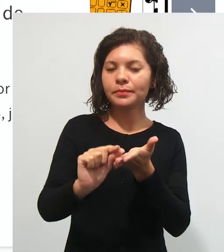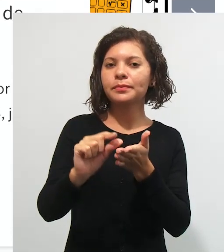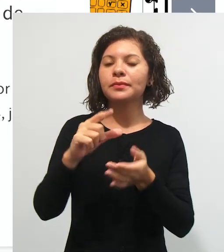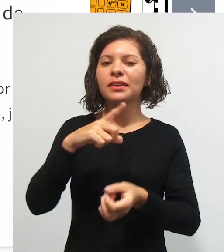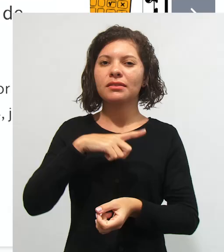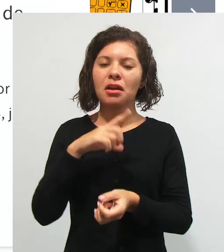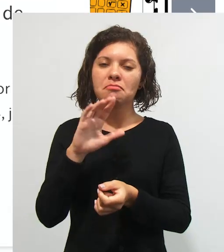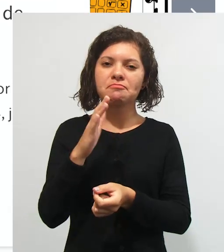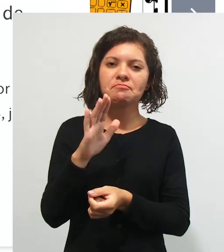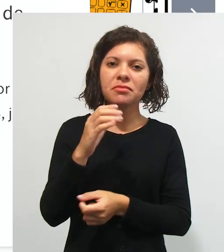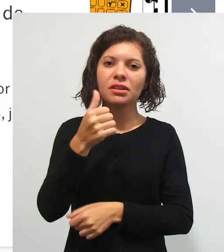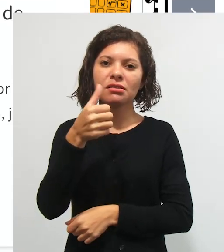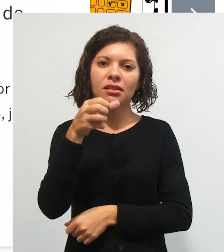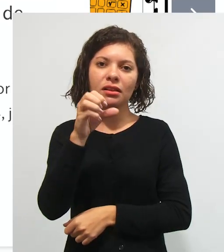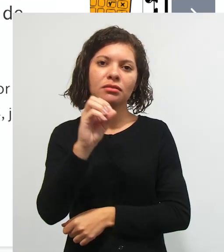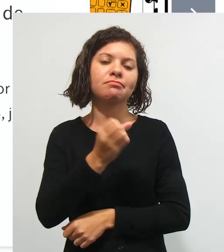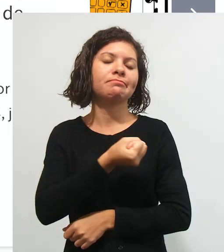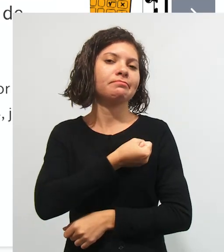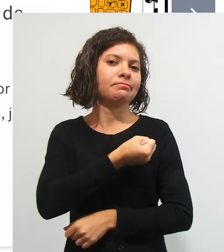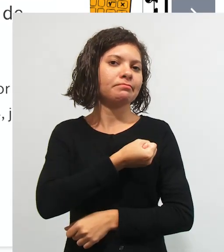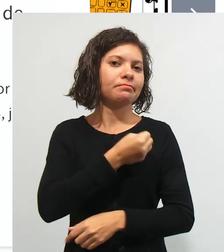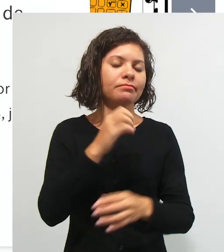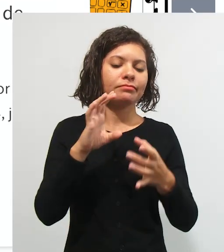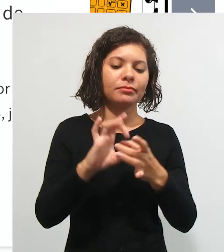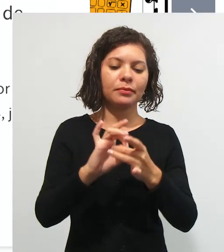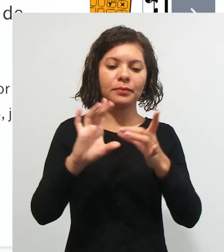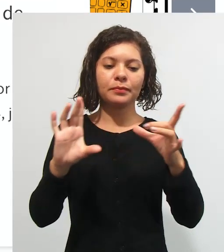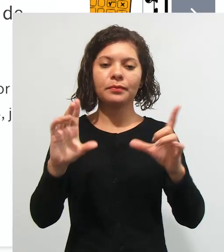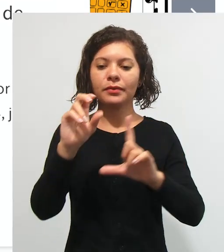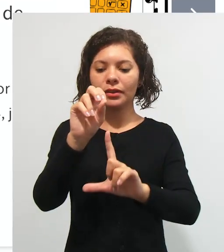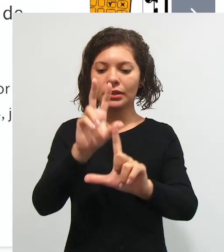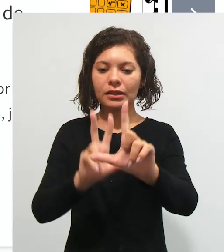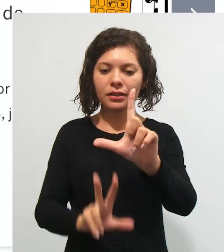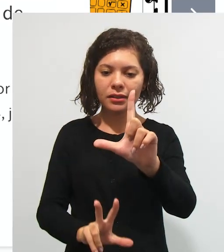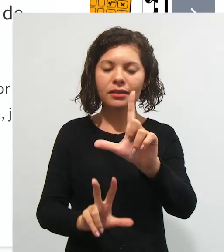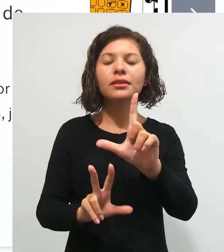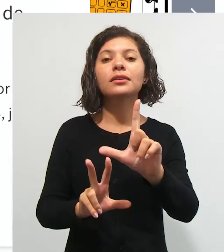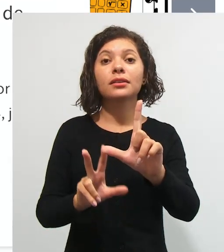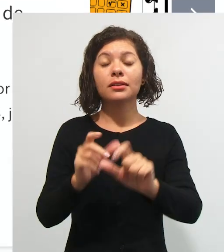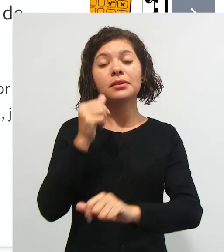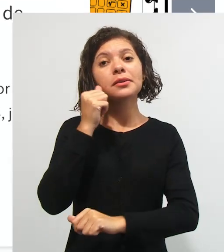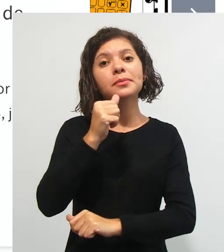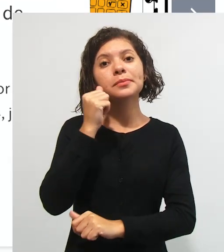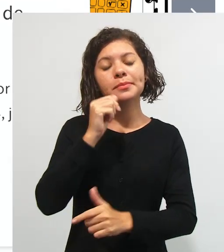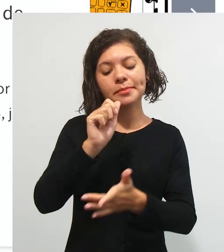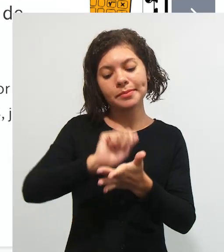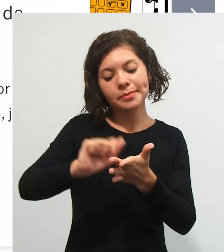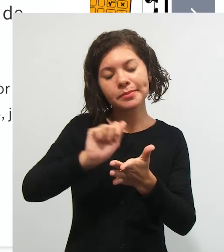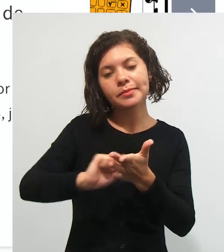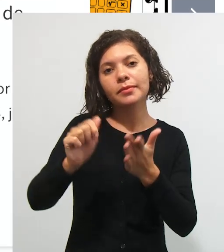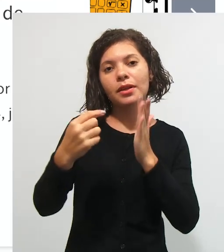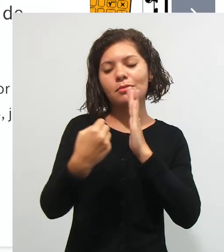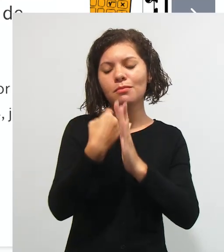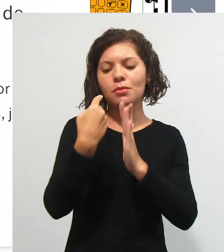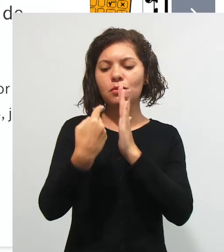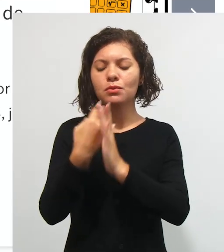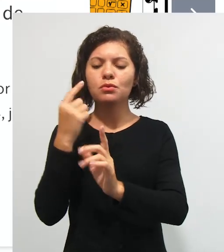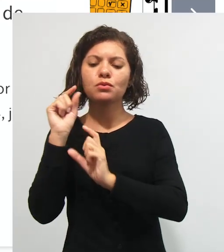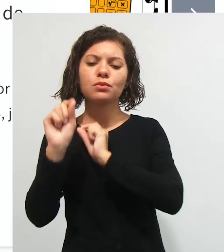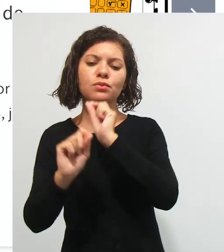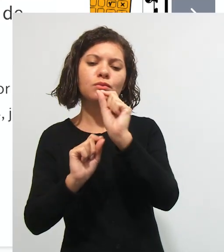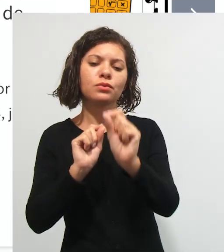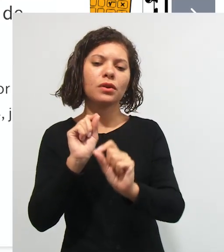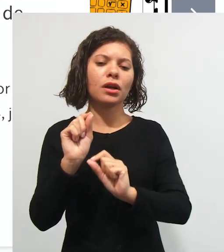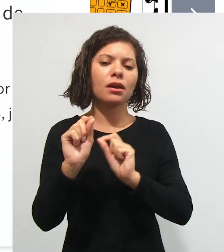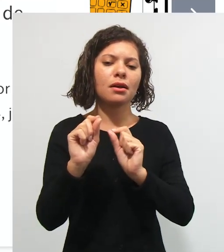que está disponível aí no ambiente virtual. E ela se indaga sobre quais são as orientações para uma boa